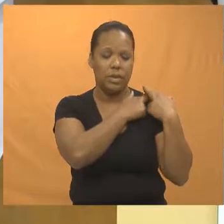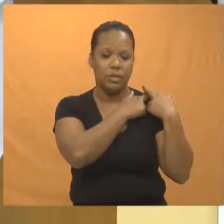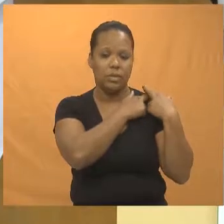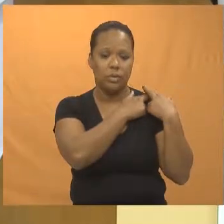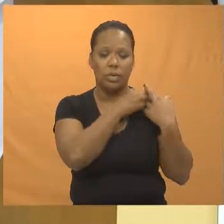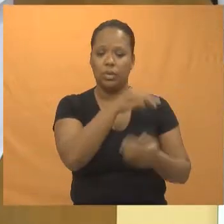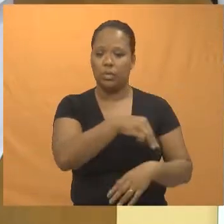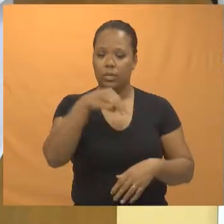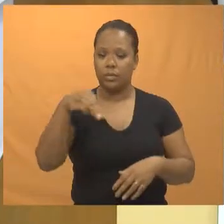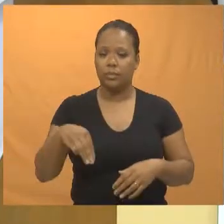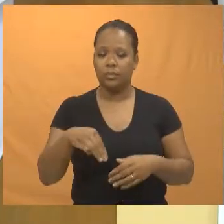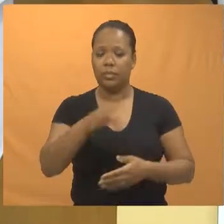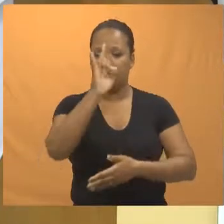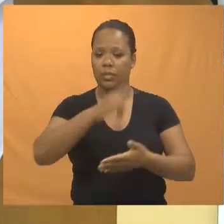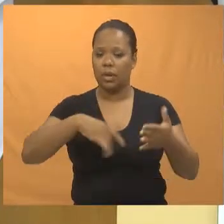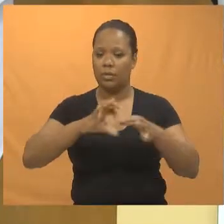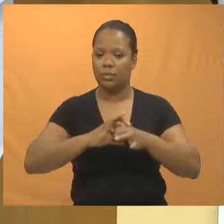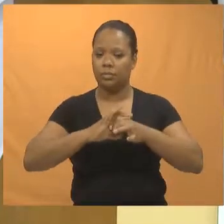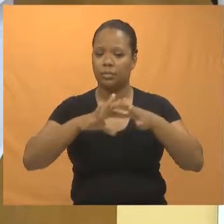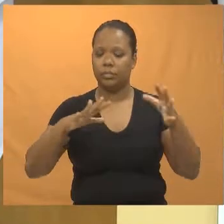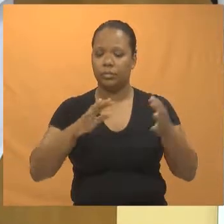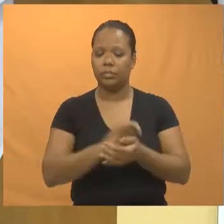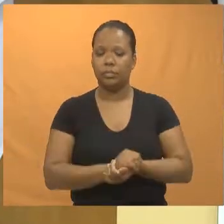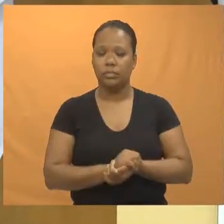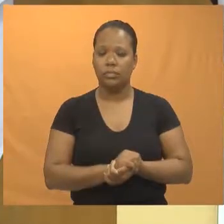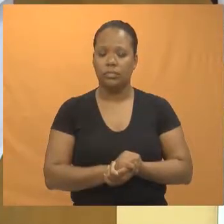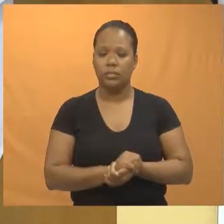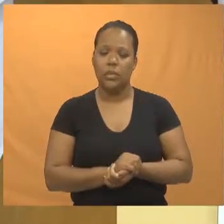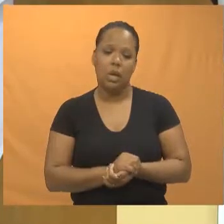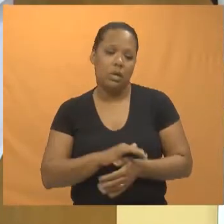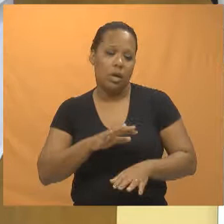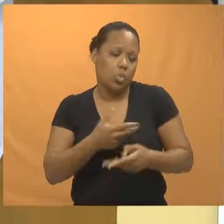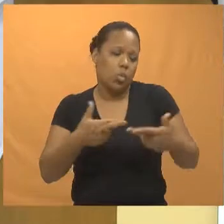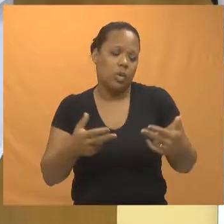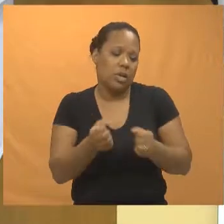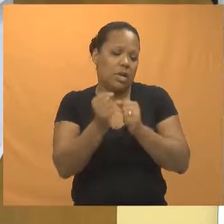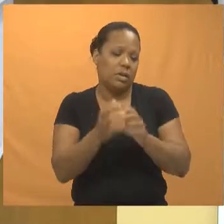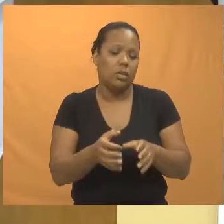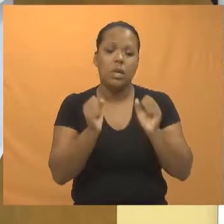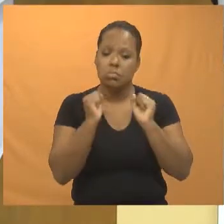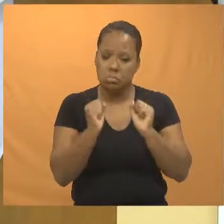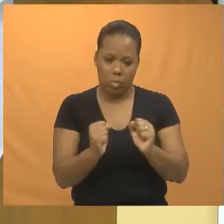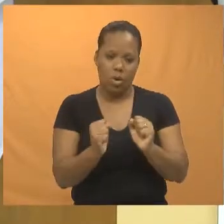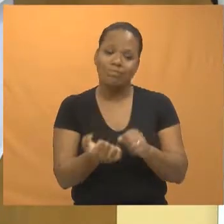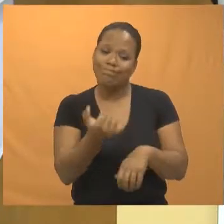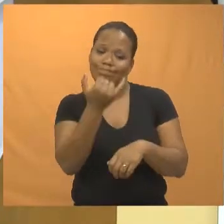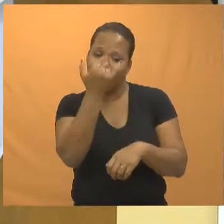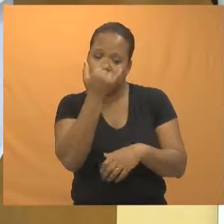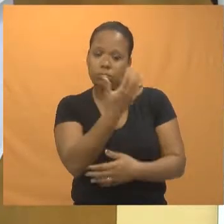promover o licenciamento ambiental de atividades que causem ou possa causar impacto no âmbito